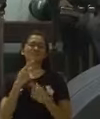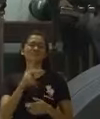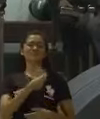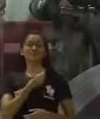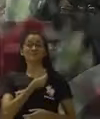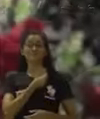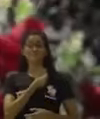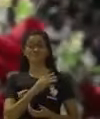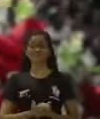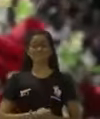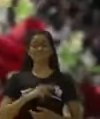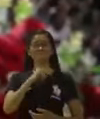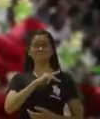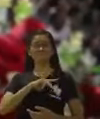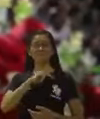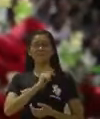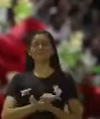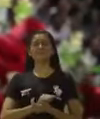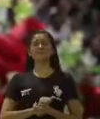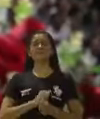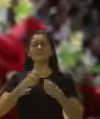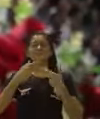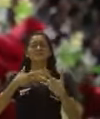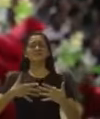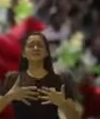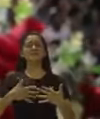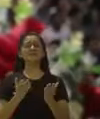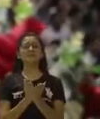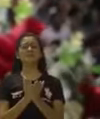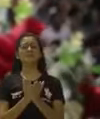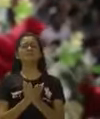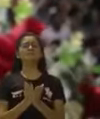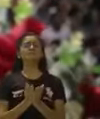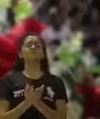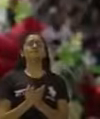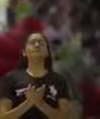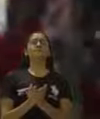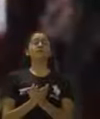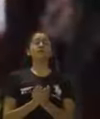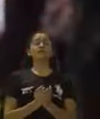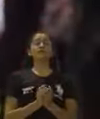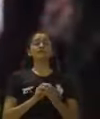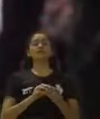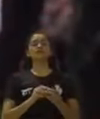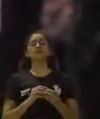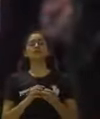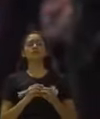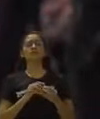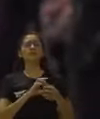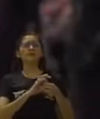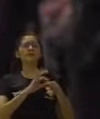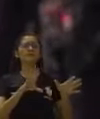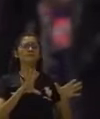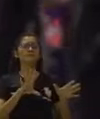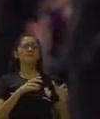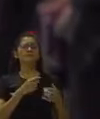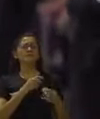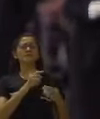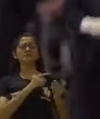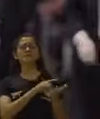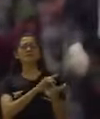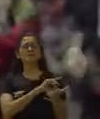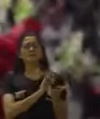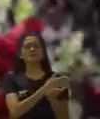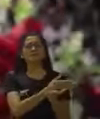Paulo vai dizer aos Efésios 4:27: não deis lugar ao diabo. Quando você